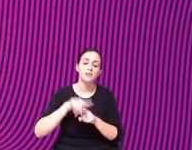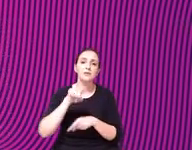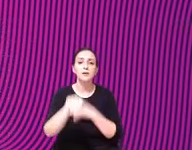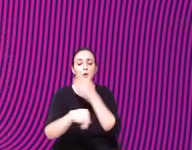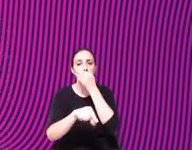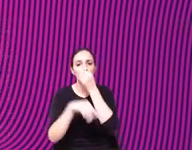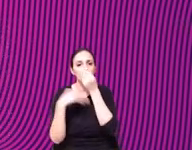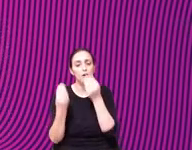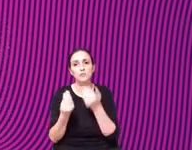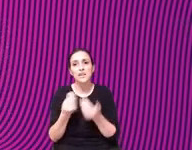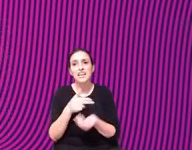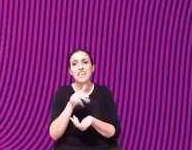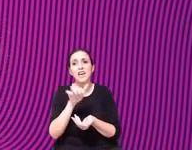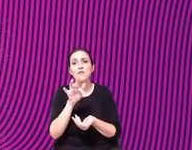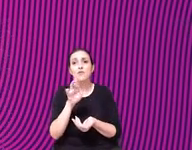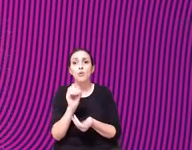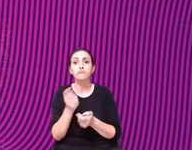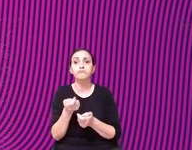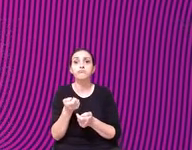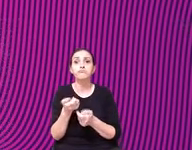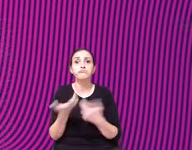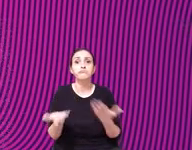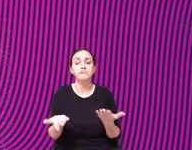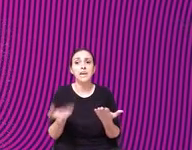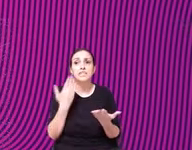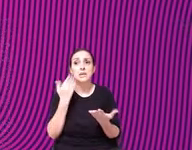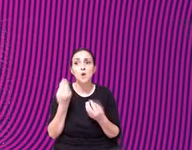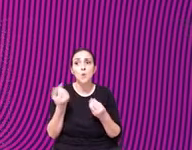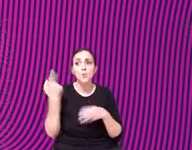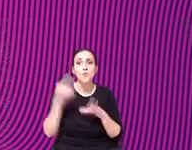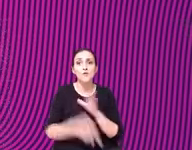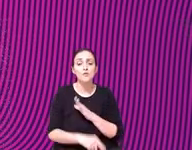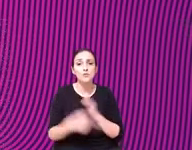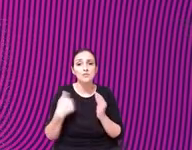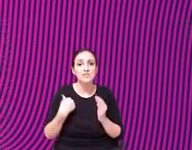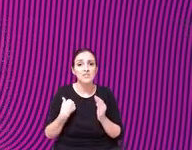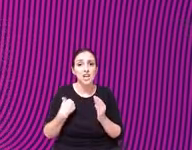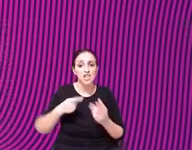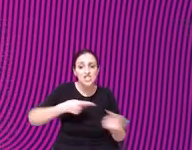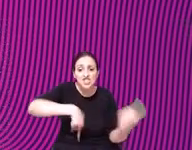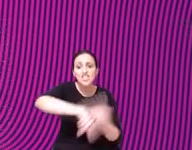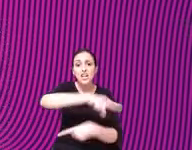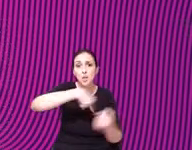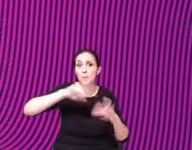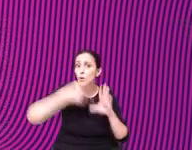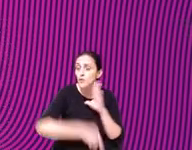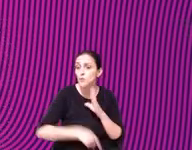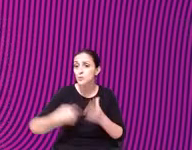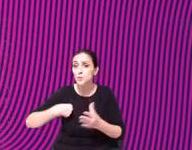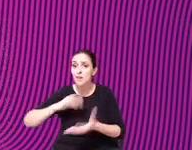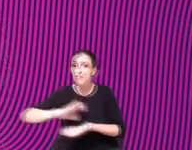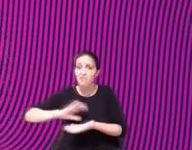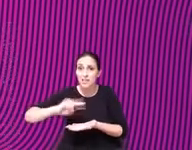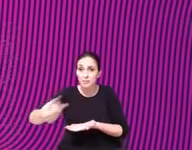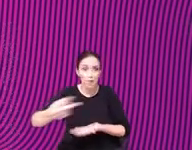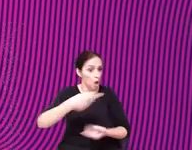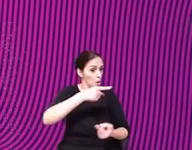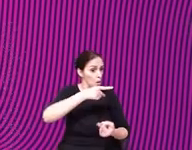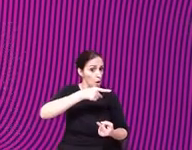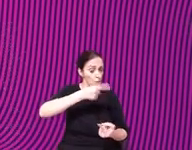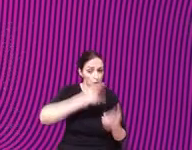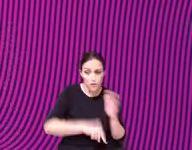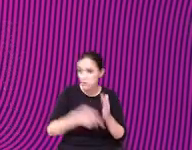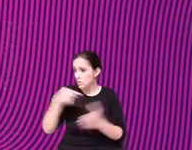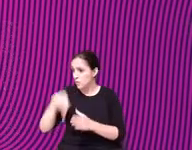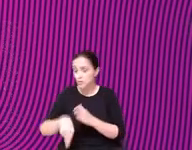dá para tu saberes profundamente diálise, saber profundamente transplante, entender